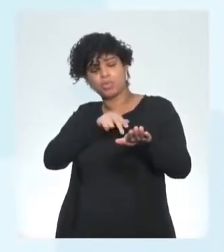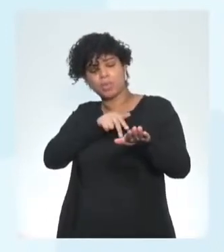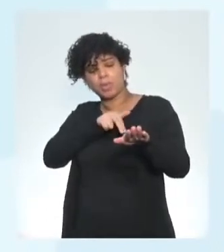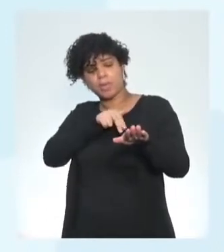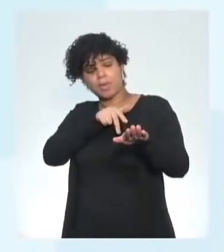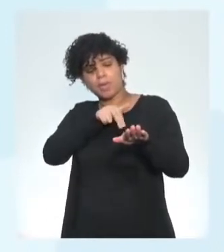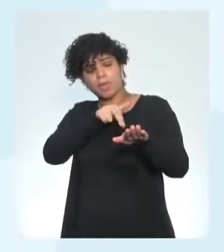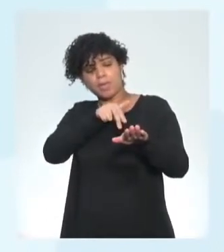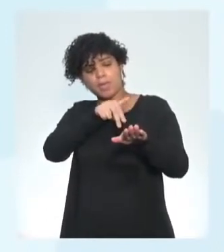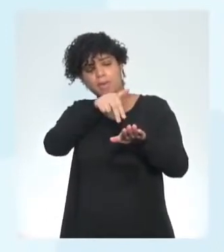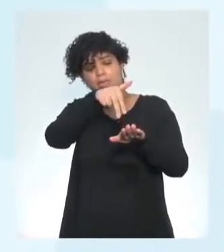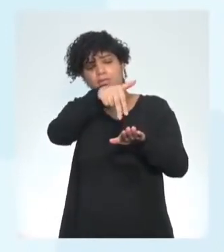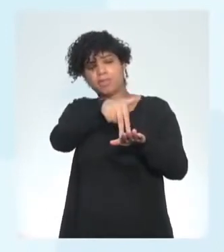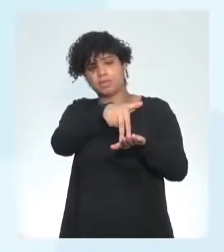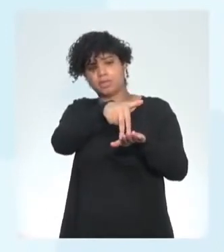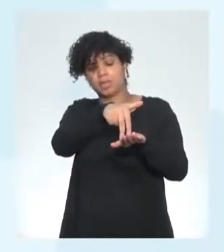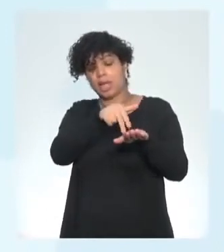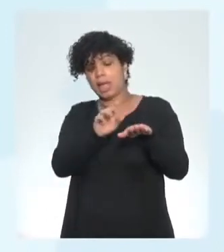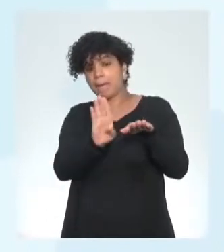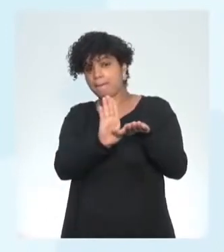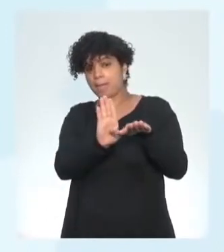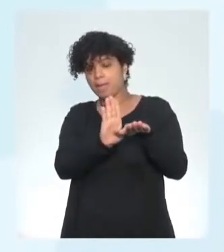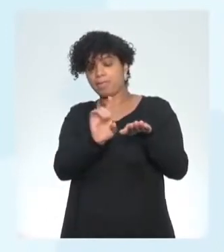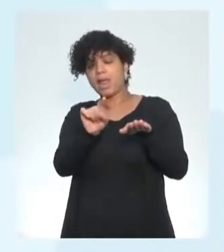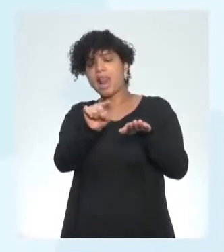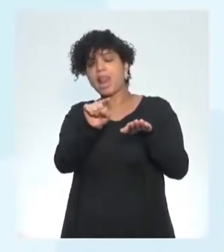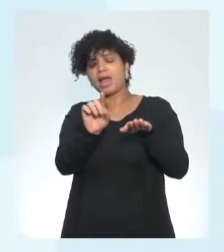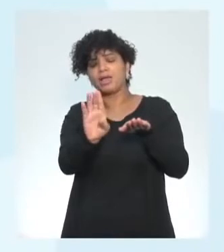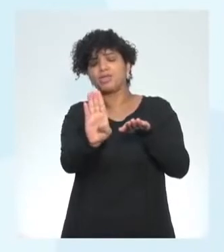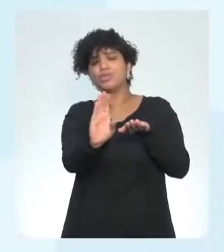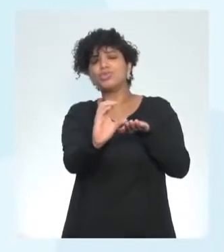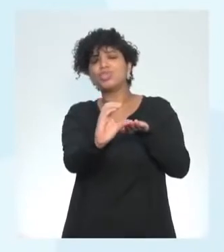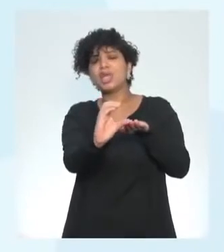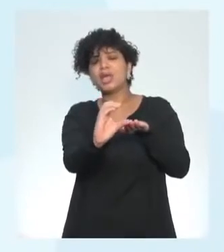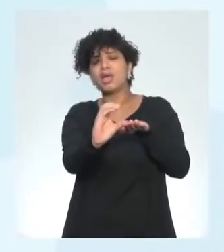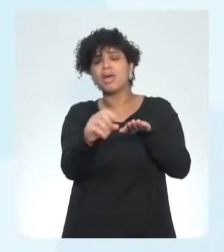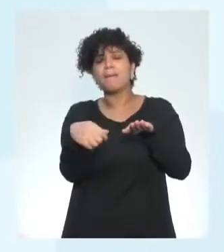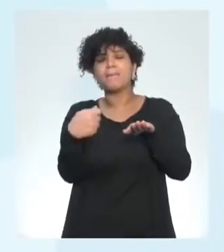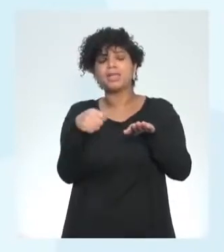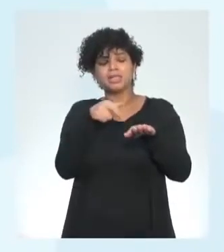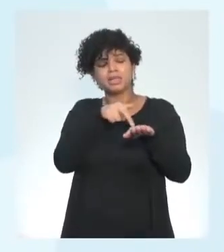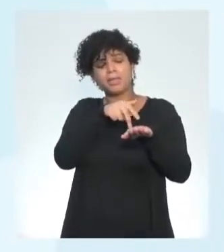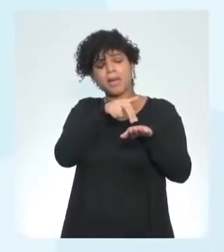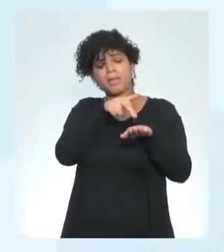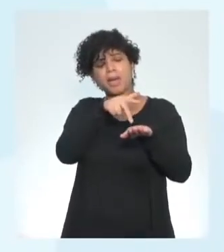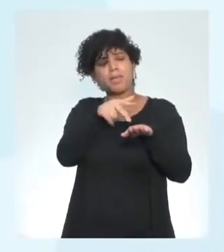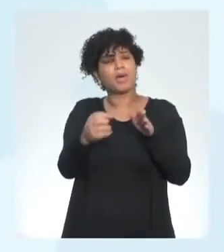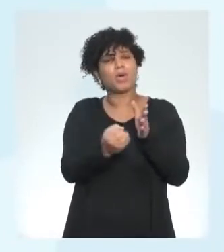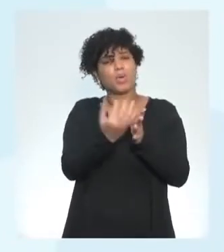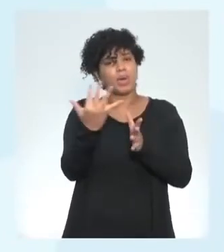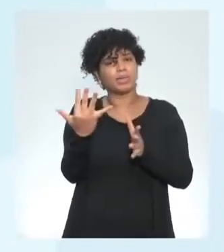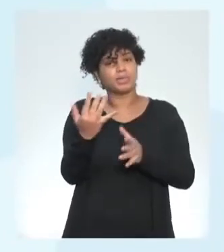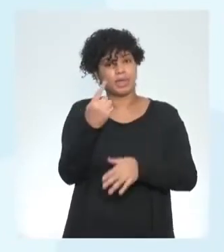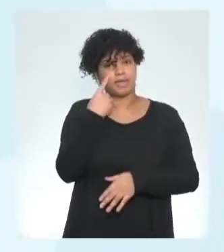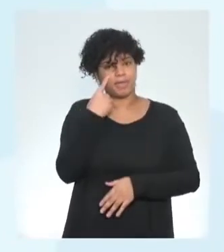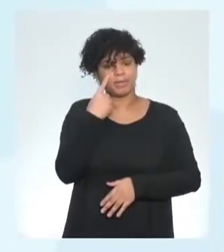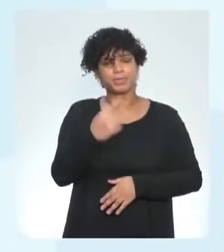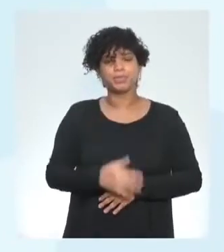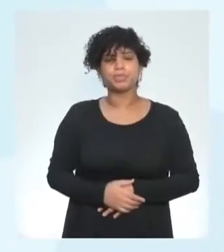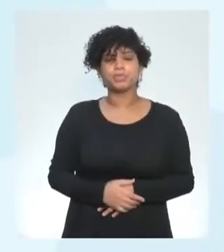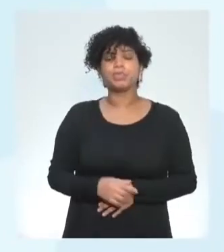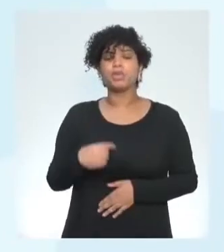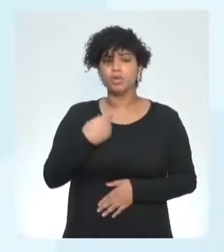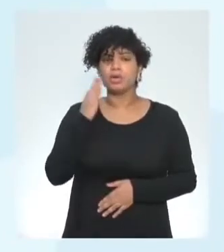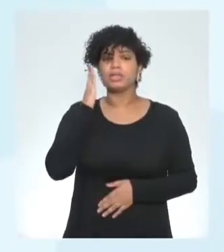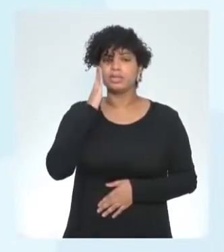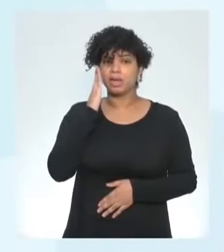ao ponto C, a 12 metros do chão, quanto ela ainda terá que andar? Veja, ó, como a gente já